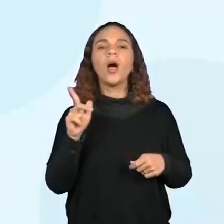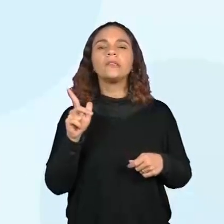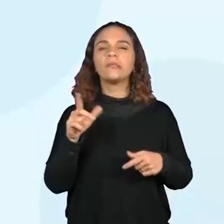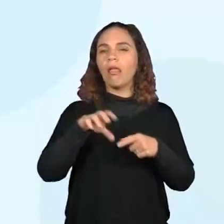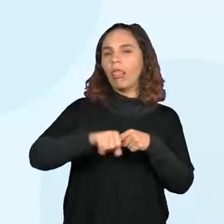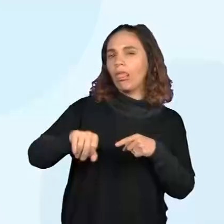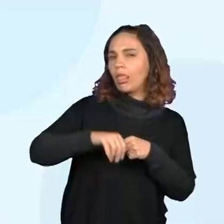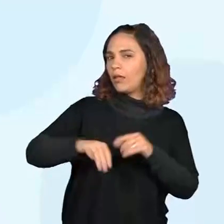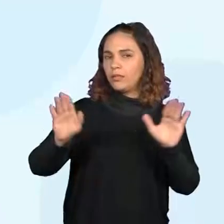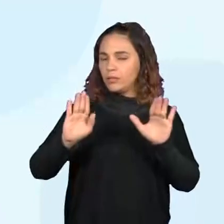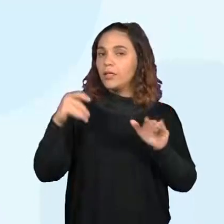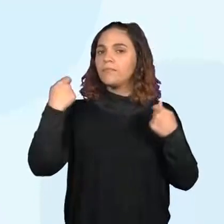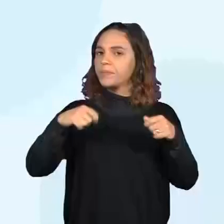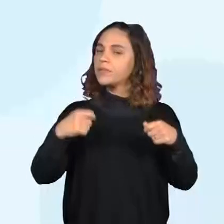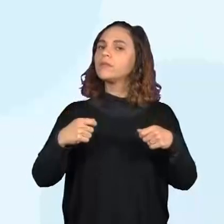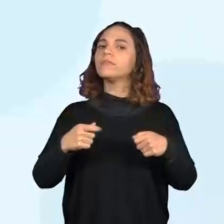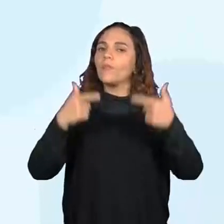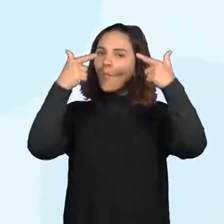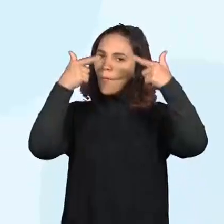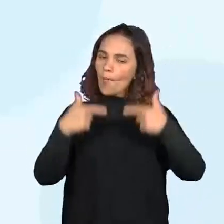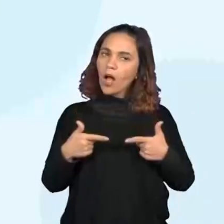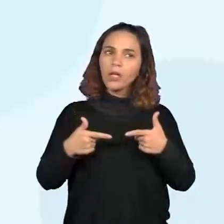determinadas situações ou